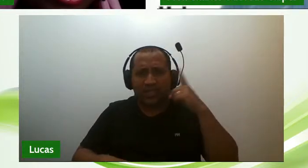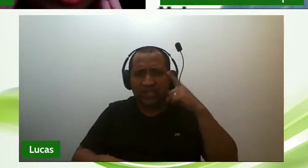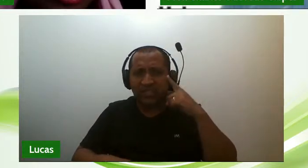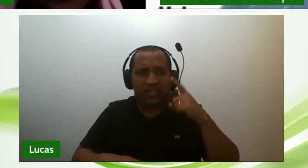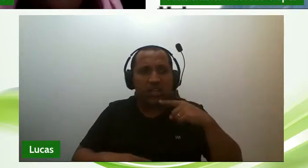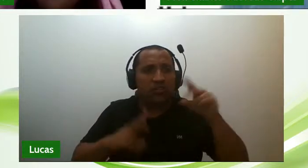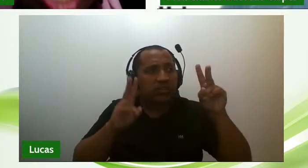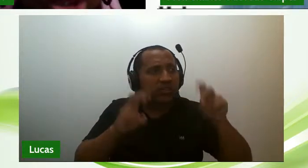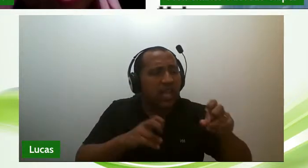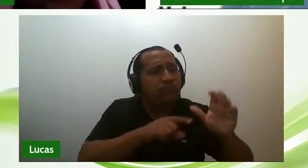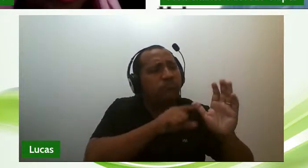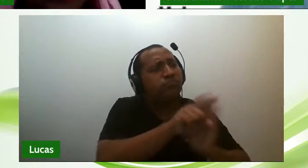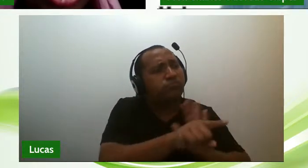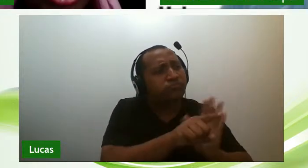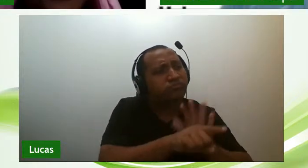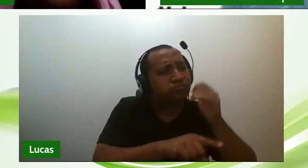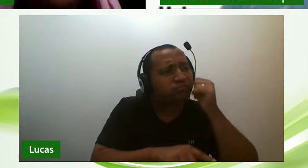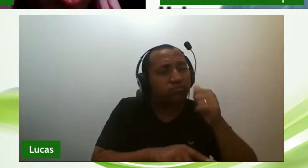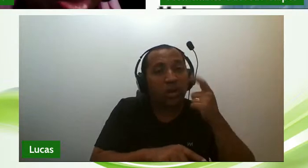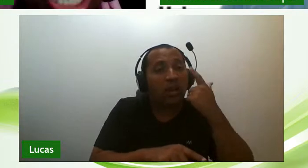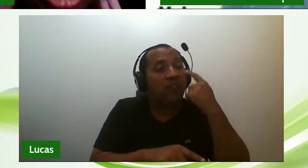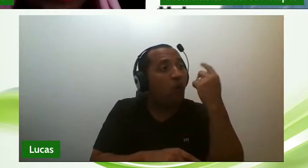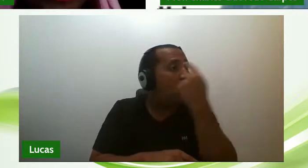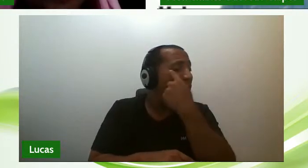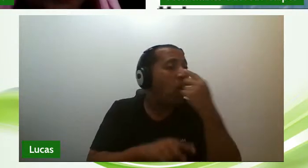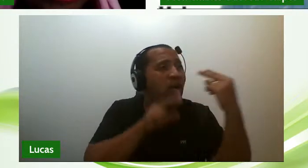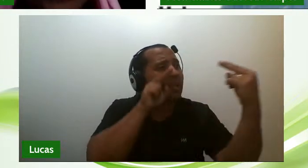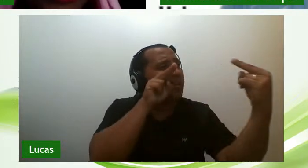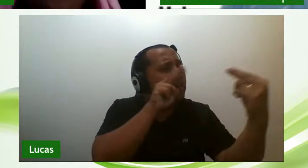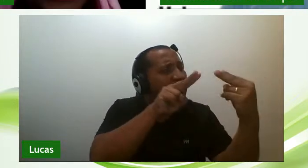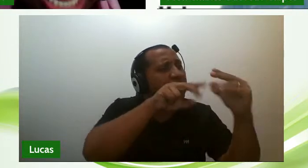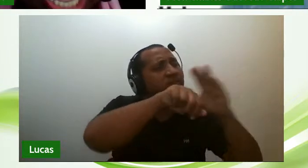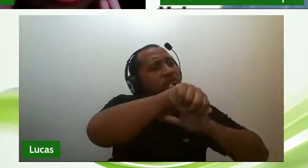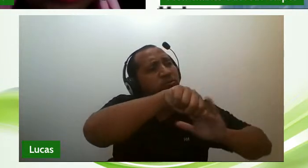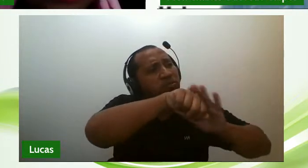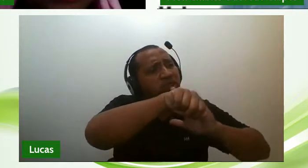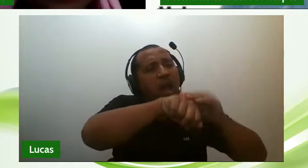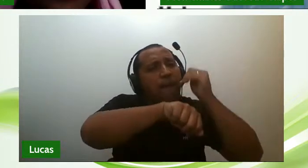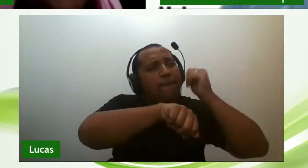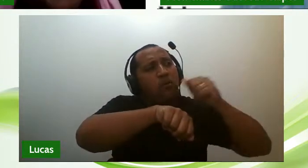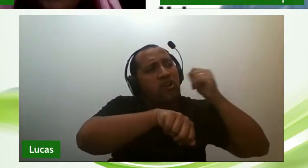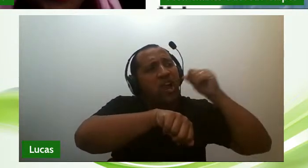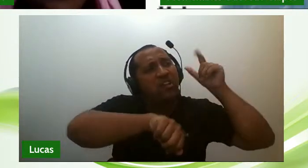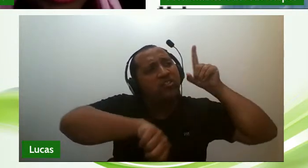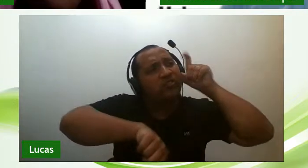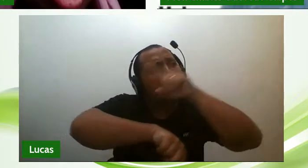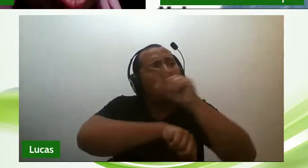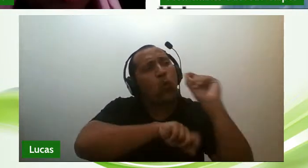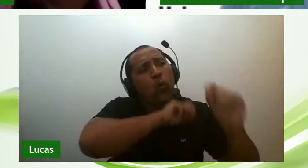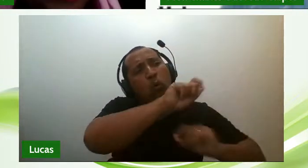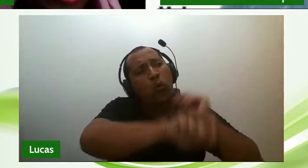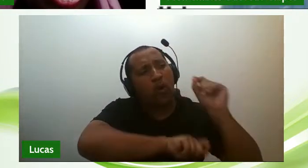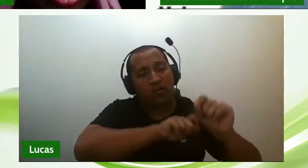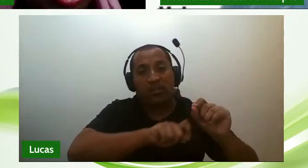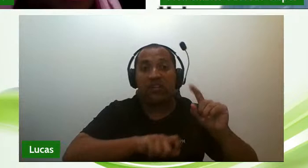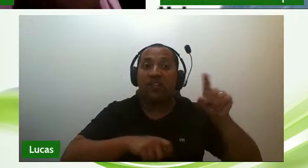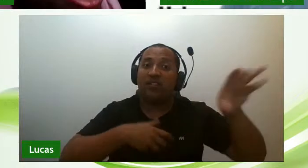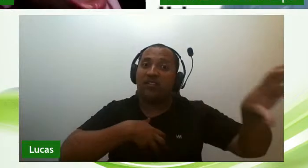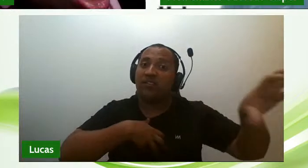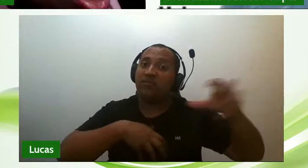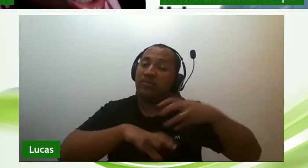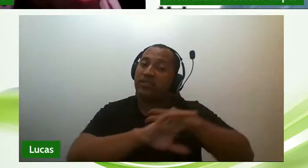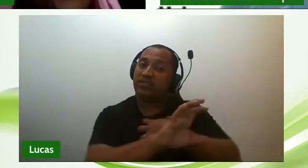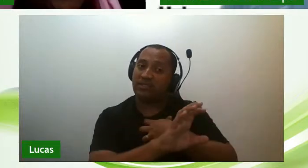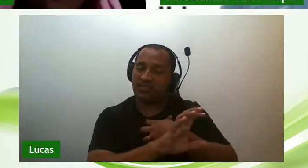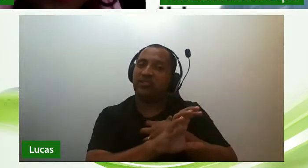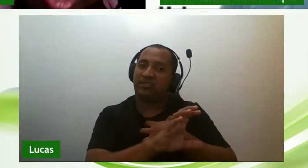delas, olhando pelos olhos delas, as dificuldades relacionadas à mulher. Então, a gente está agindo com empatia,